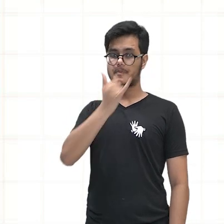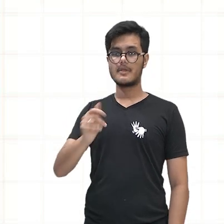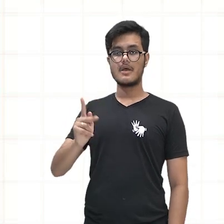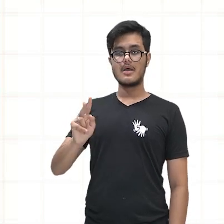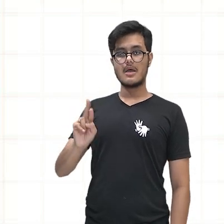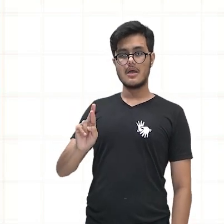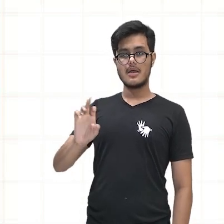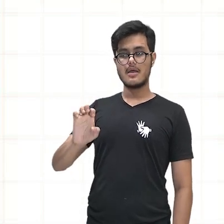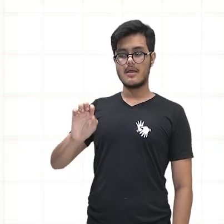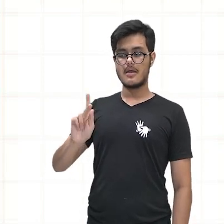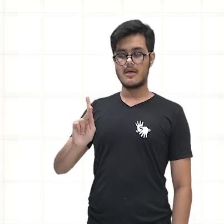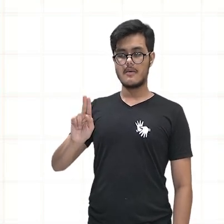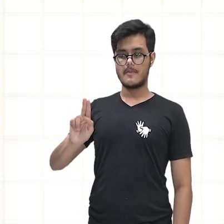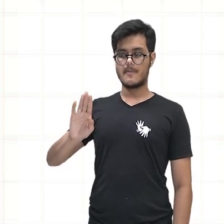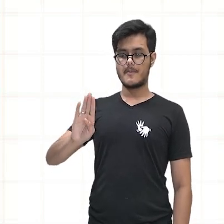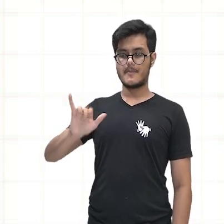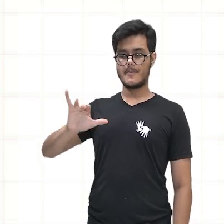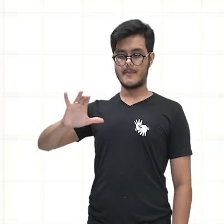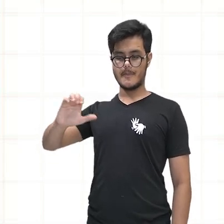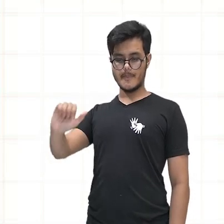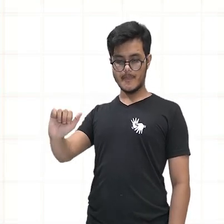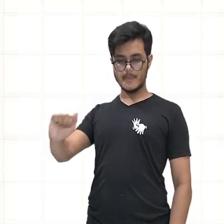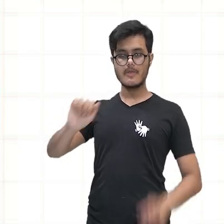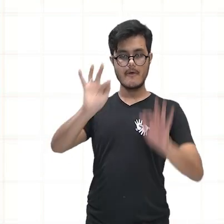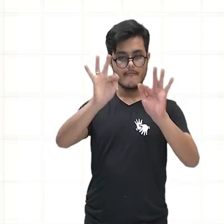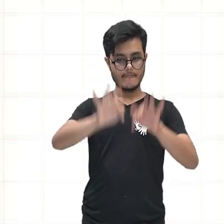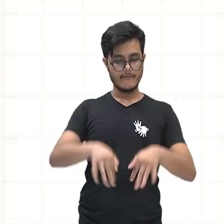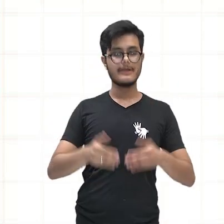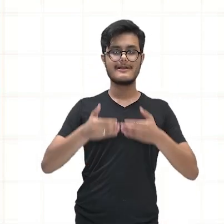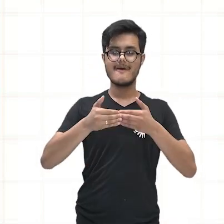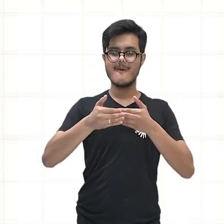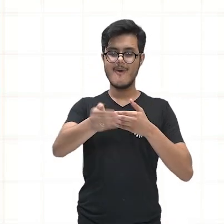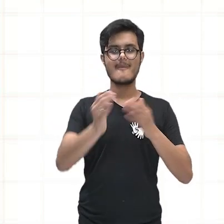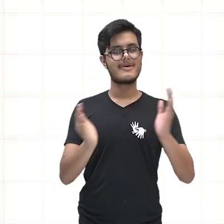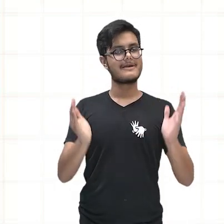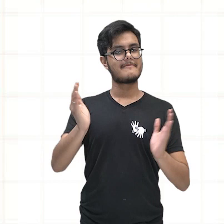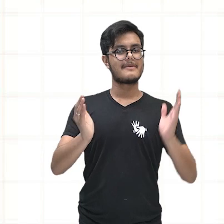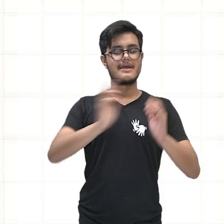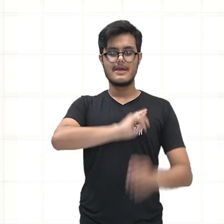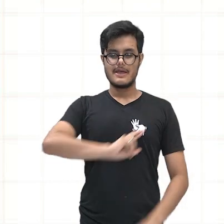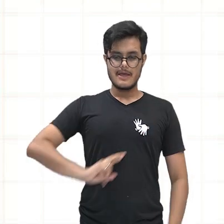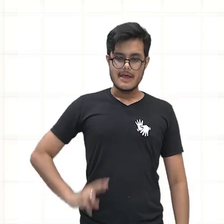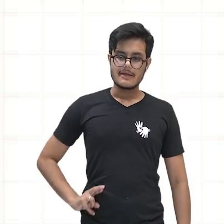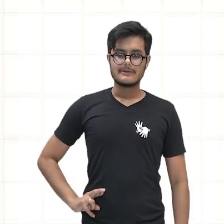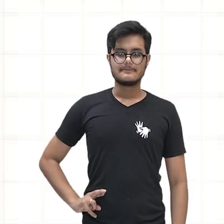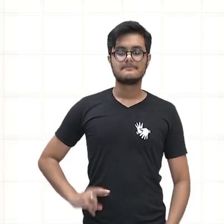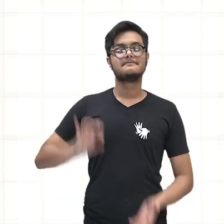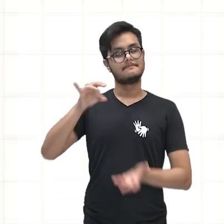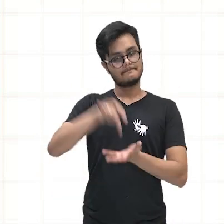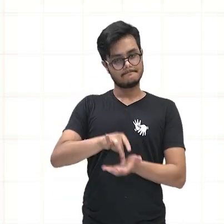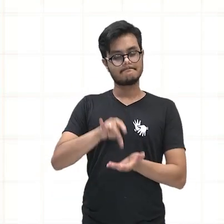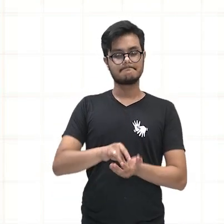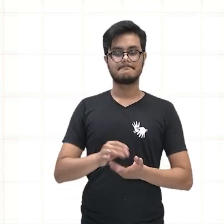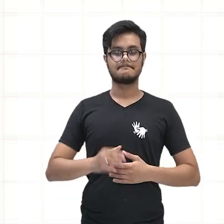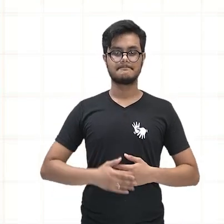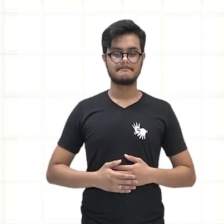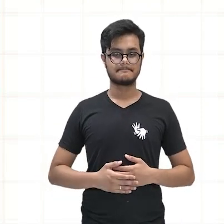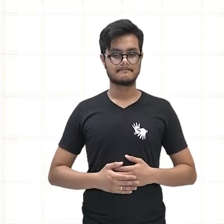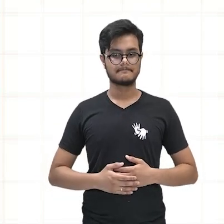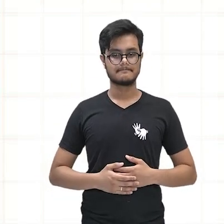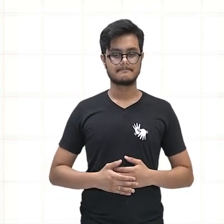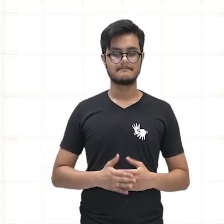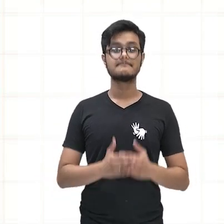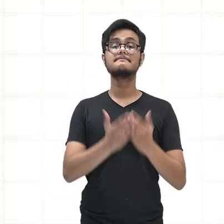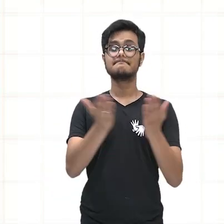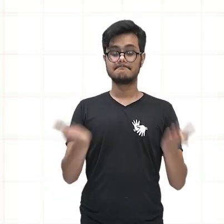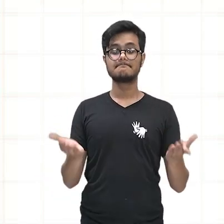a monarquia chegaria ao fim agora Roma iria adotar um novo sistema de governo que seria a República no